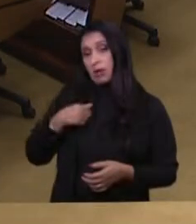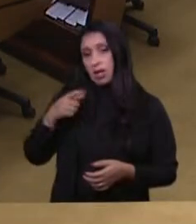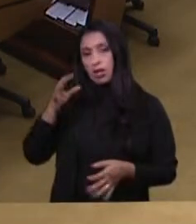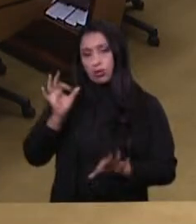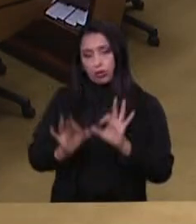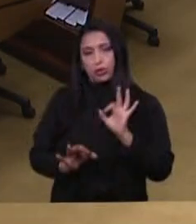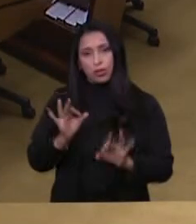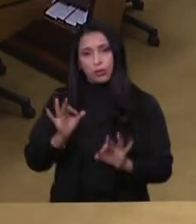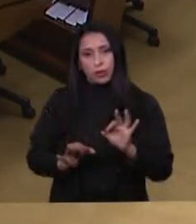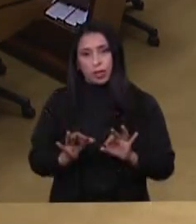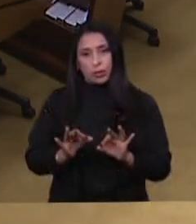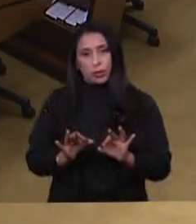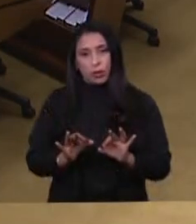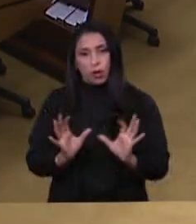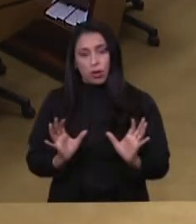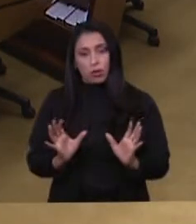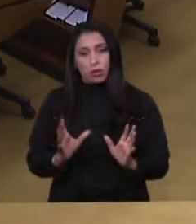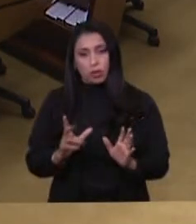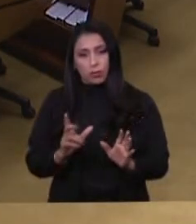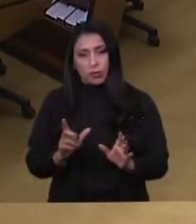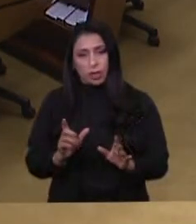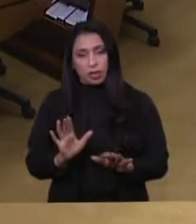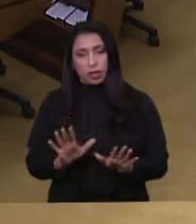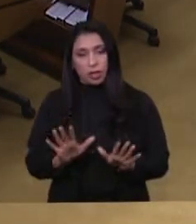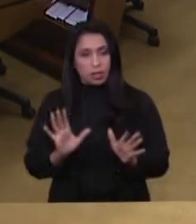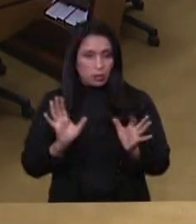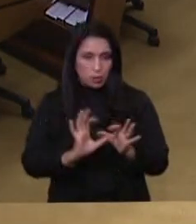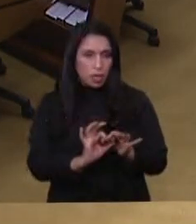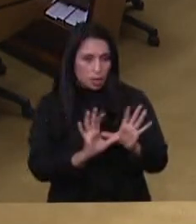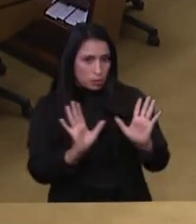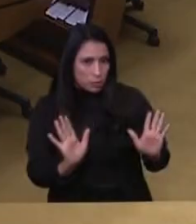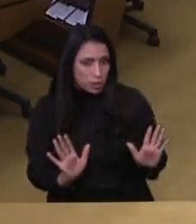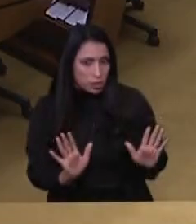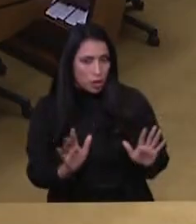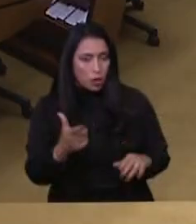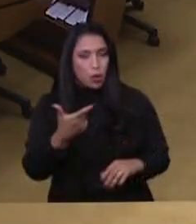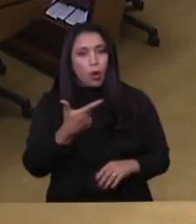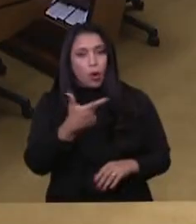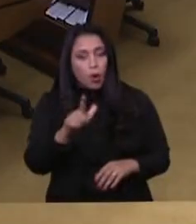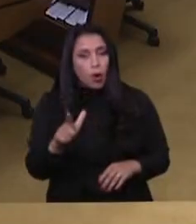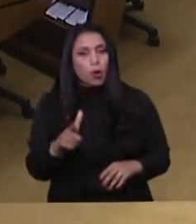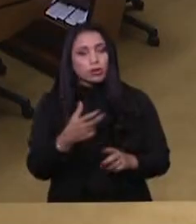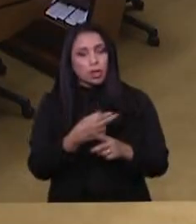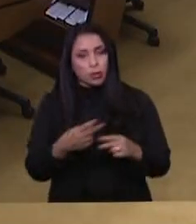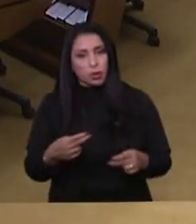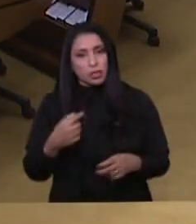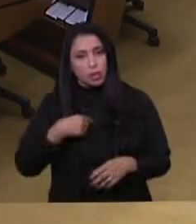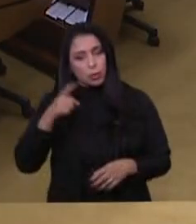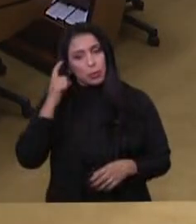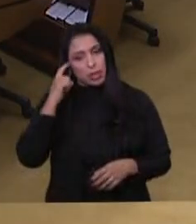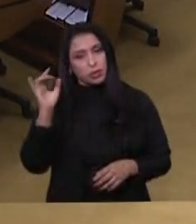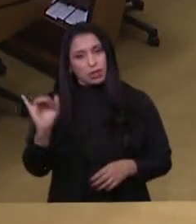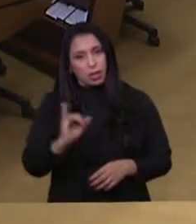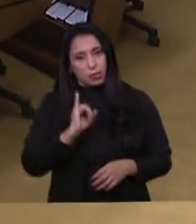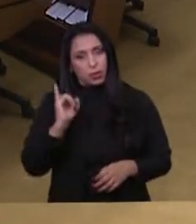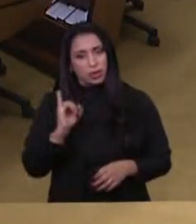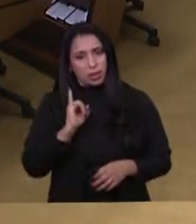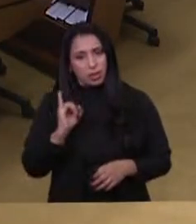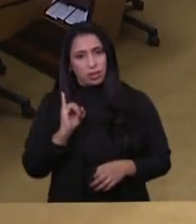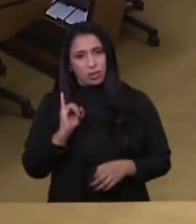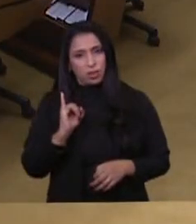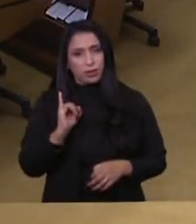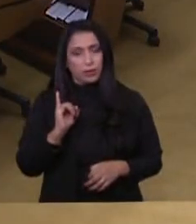Essas pessoas... Exato. Então, aí seria absolvição. Uma outra questão que eu acho que é mais importante do ponto de vista até